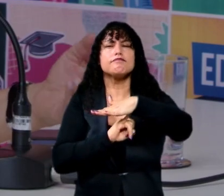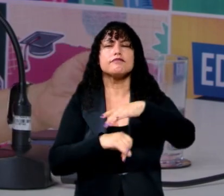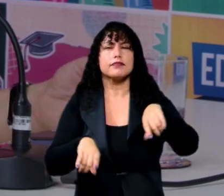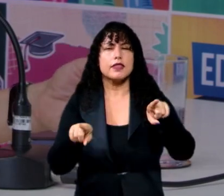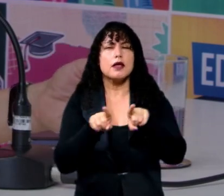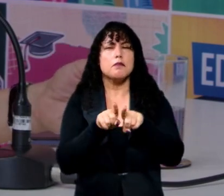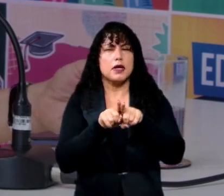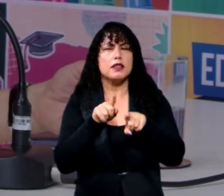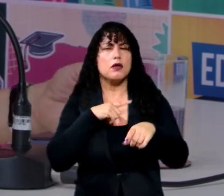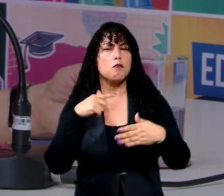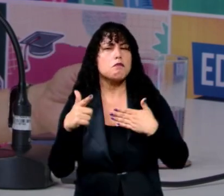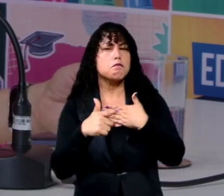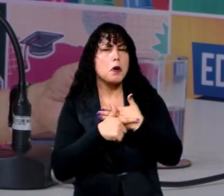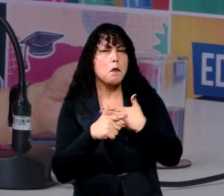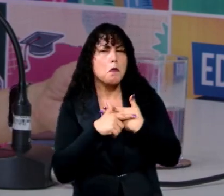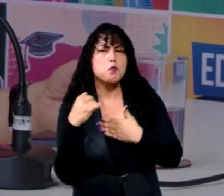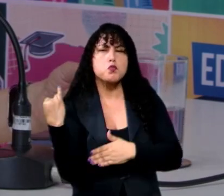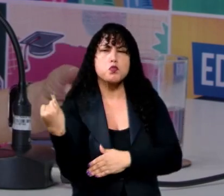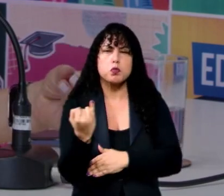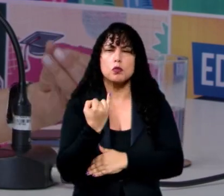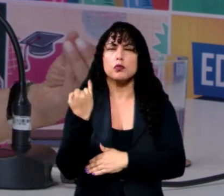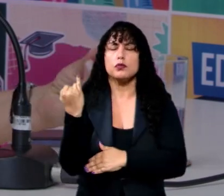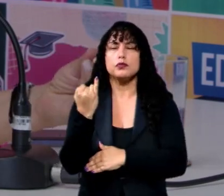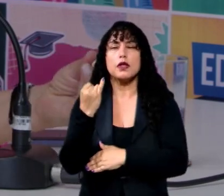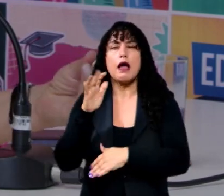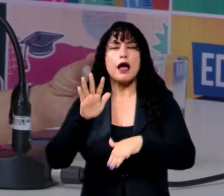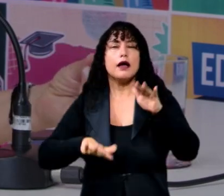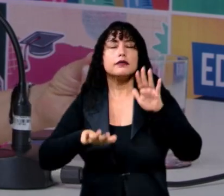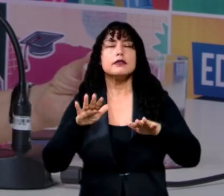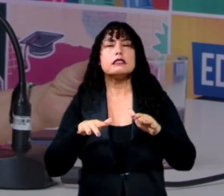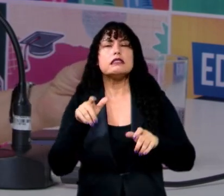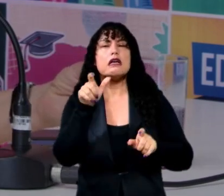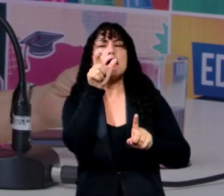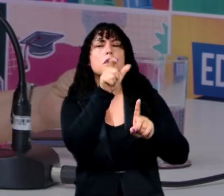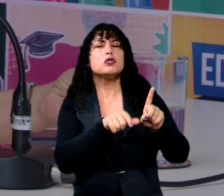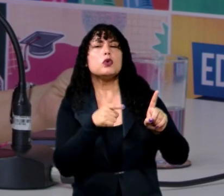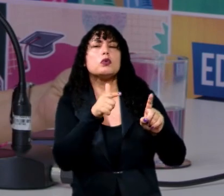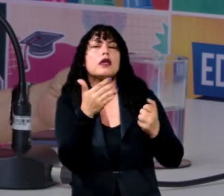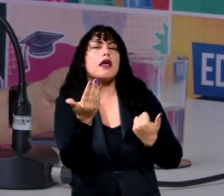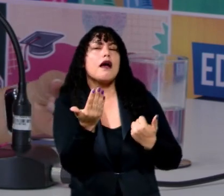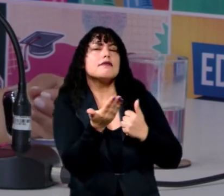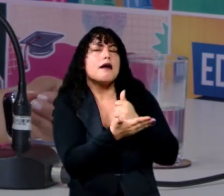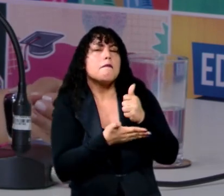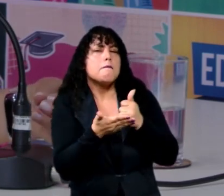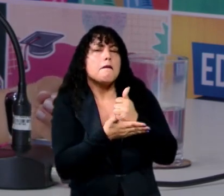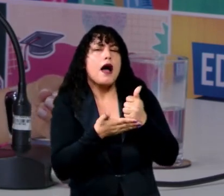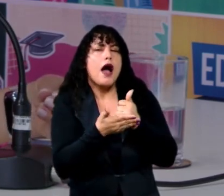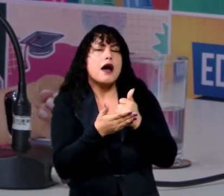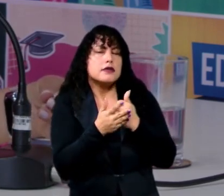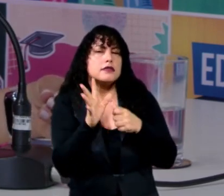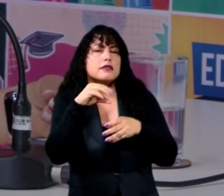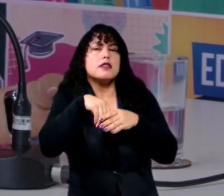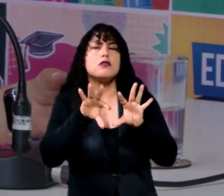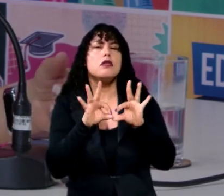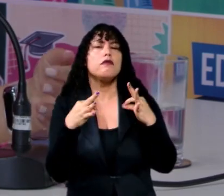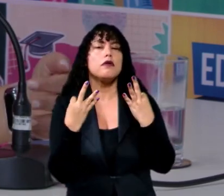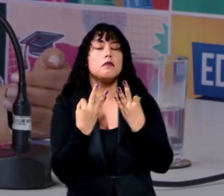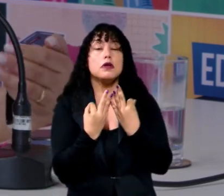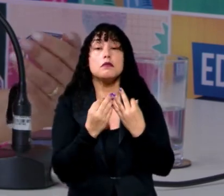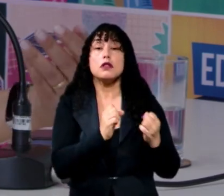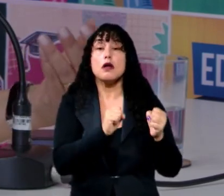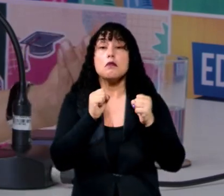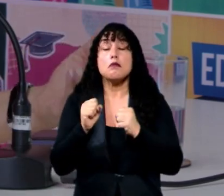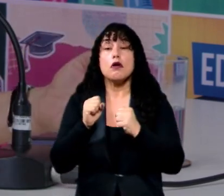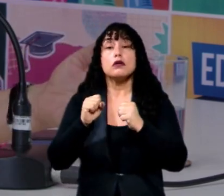também o seu papel, né. uhum, Porque às vezes a pessoa não tem essa base no seu seio familiar, mas ela